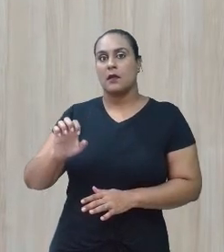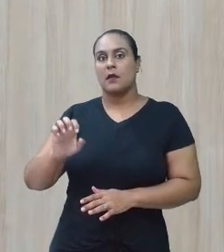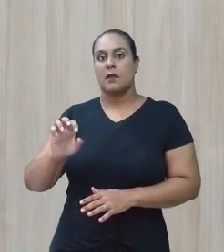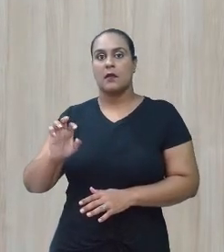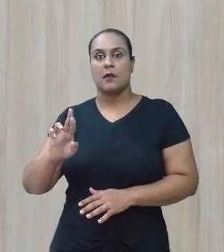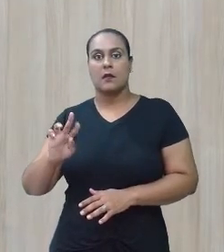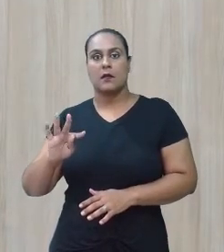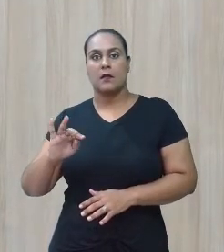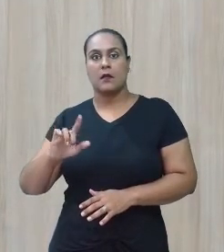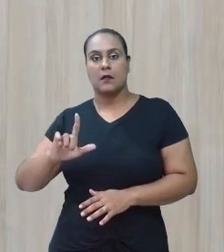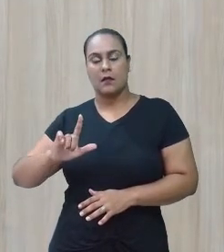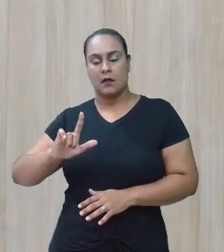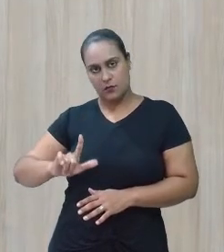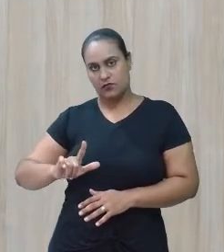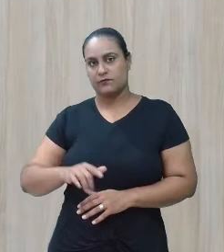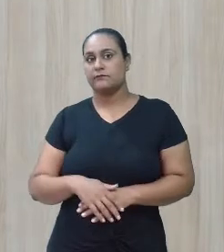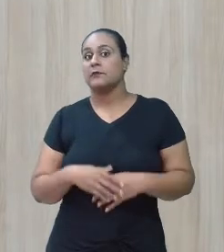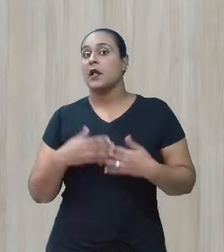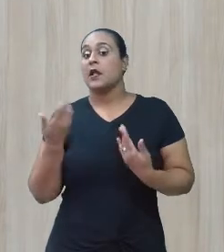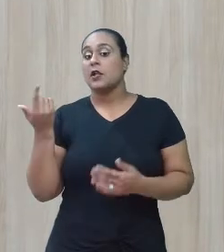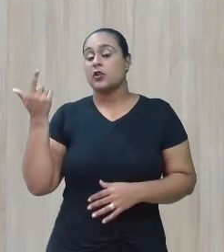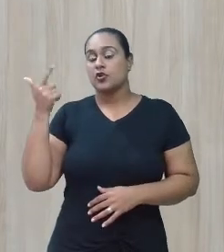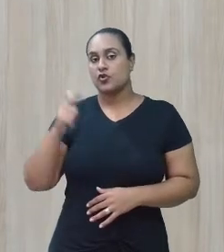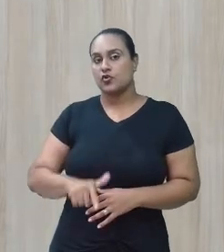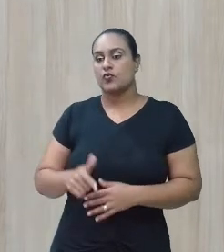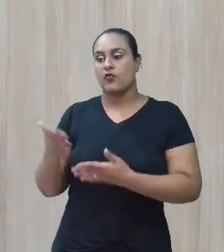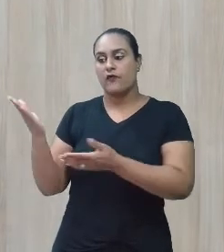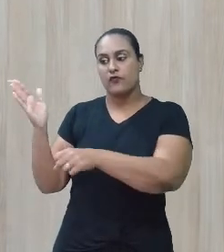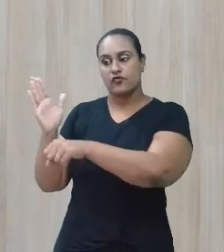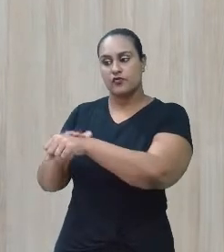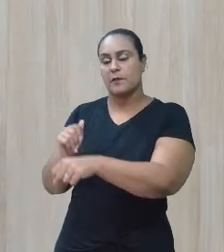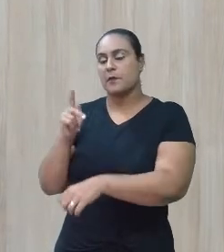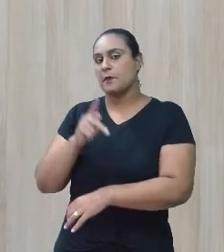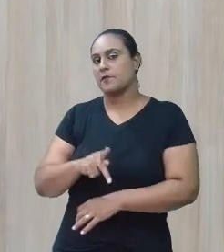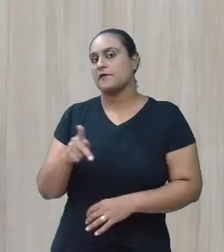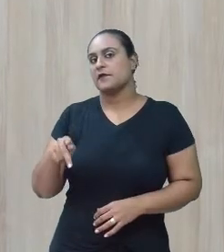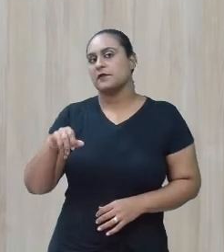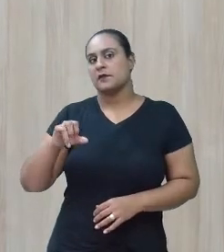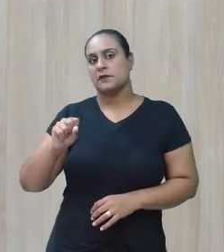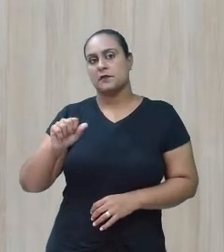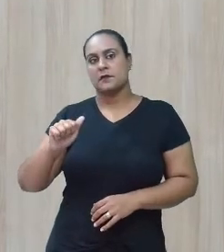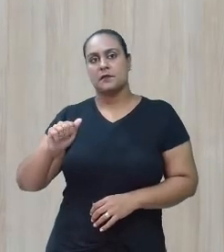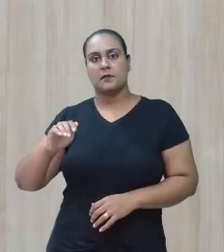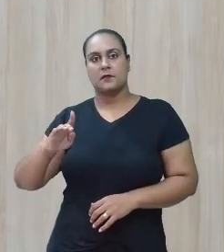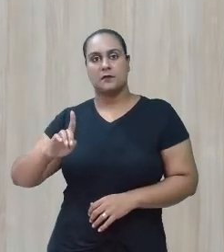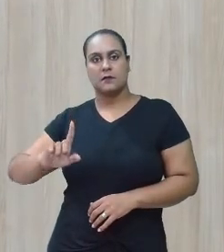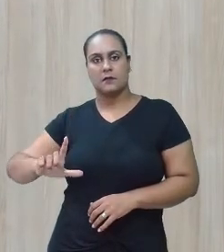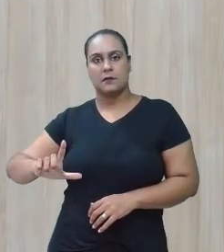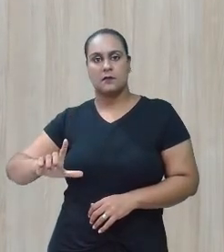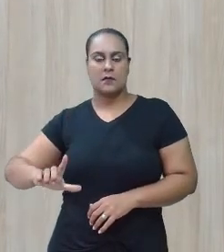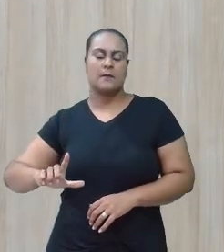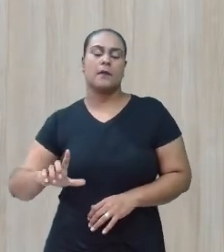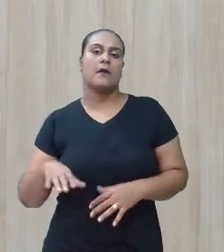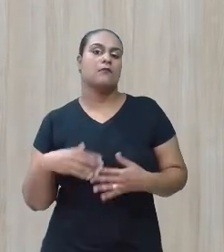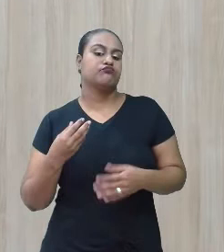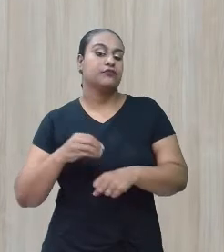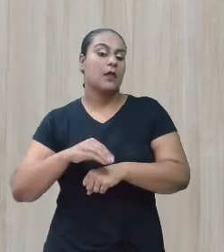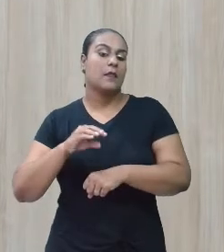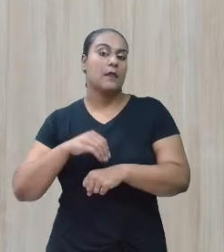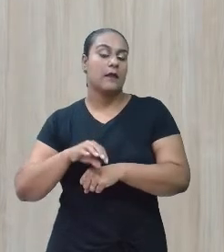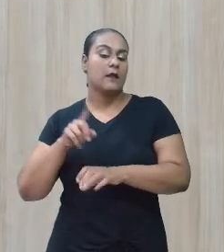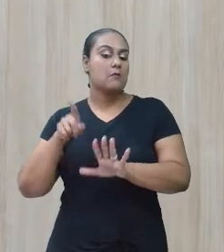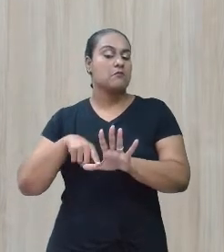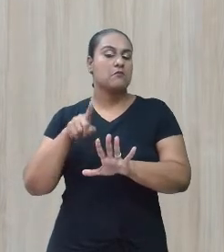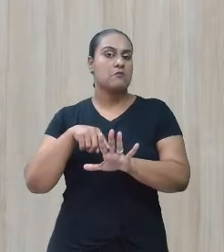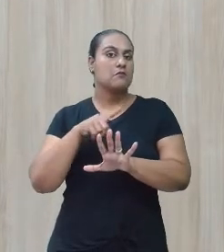eu chamo mais uma vez a professora Isabel para dar-nos dicas da tabelinha, né? O que é que ela acha desse método